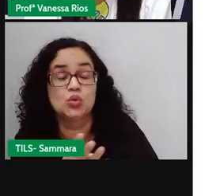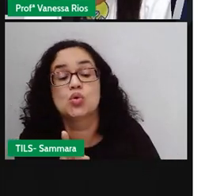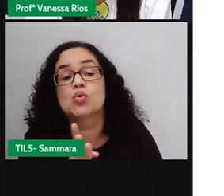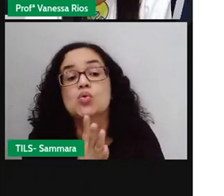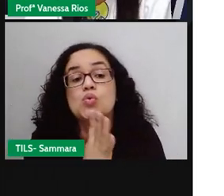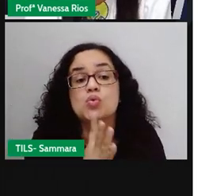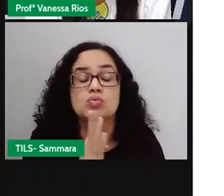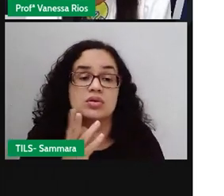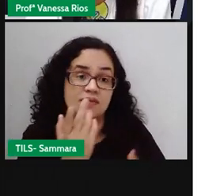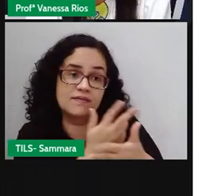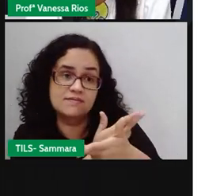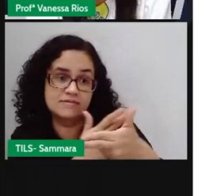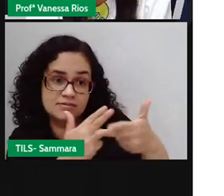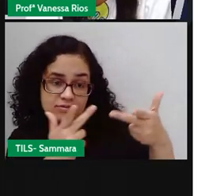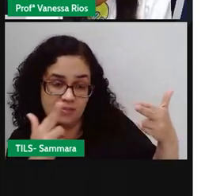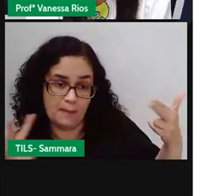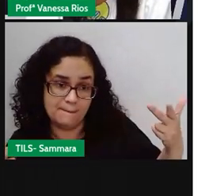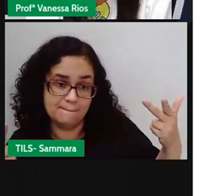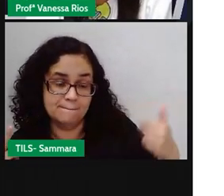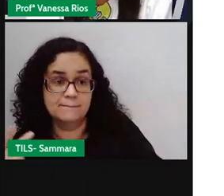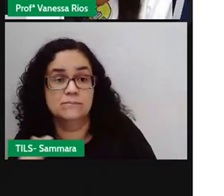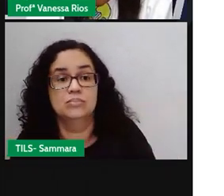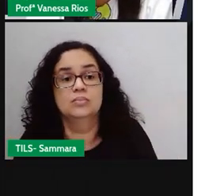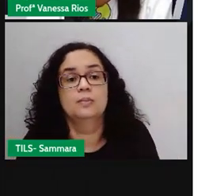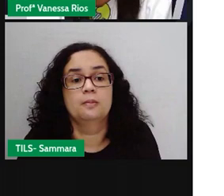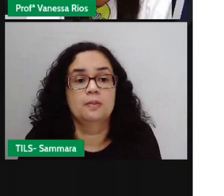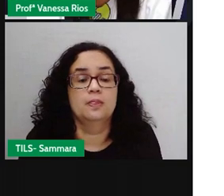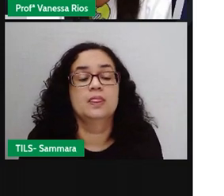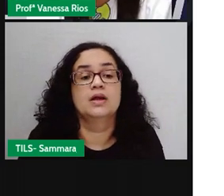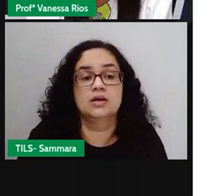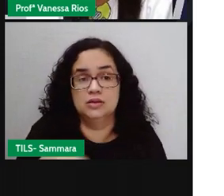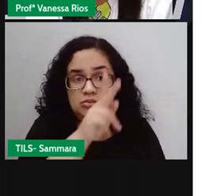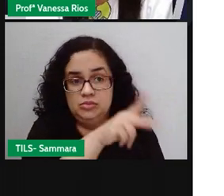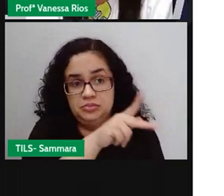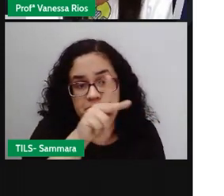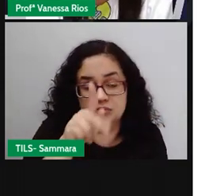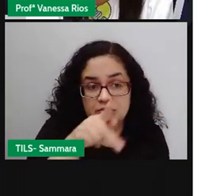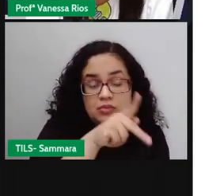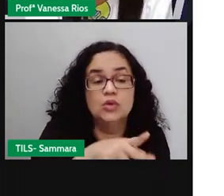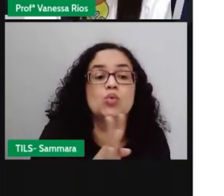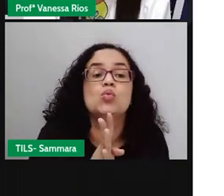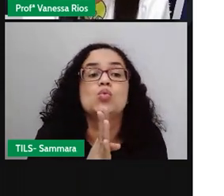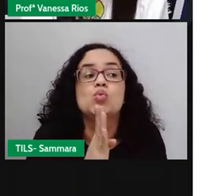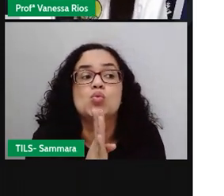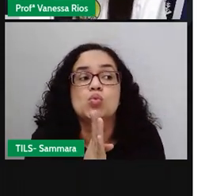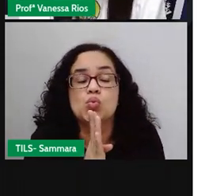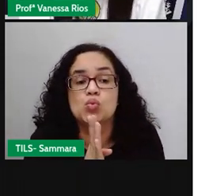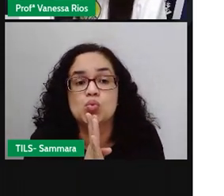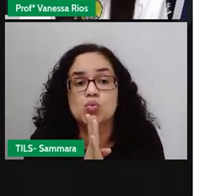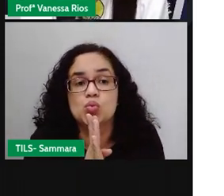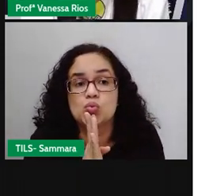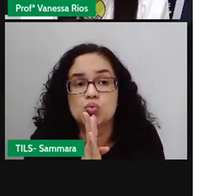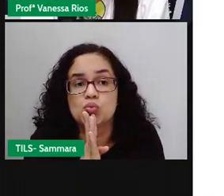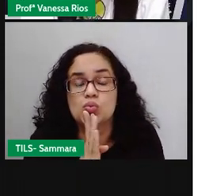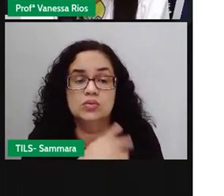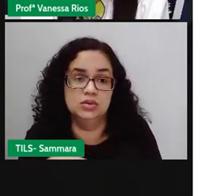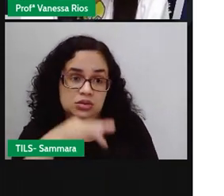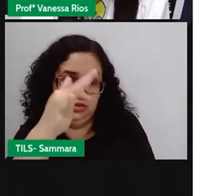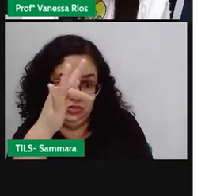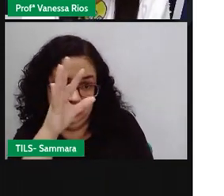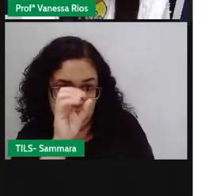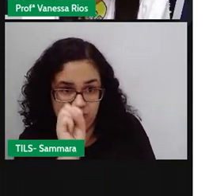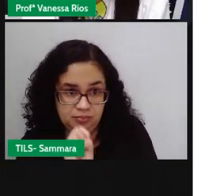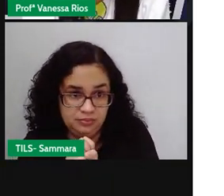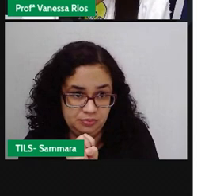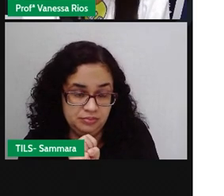de vários desses patrimônios, desses monumentos que a PRO mostrou, reconhecidos como patrimônios de Feira de